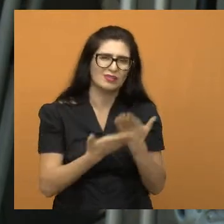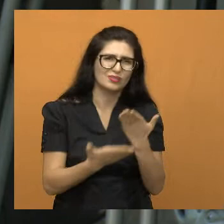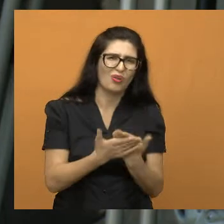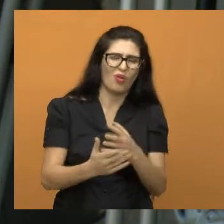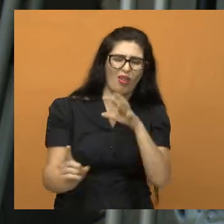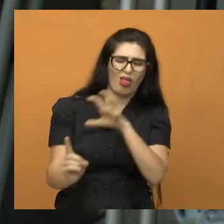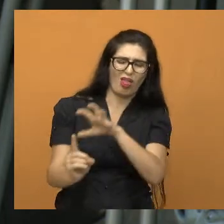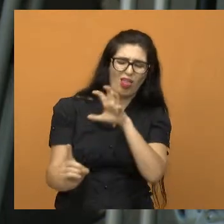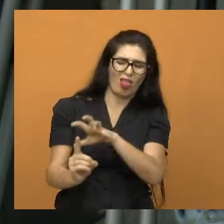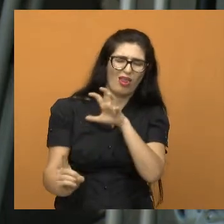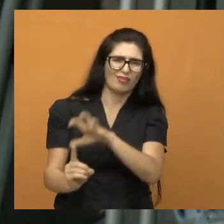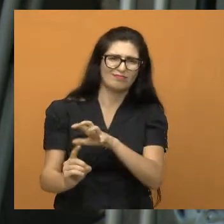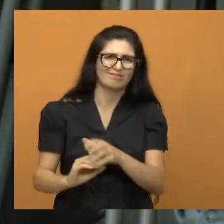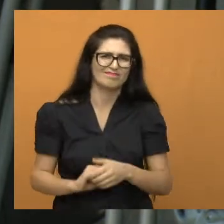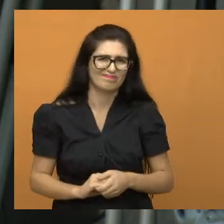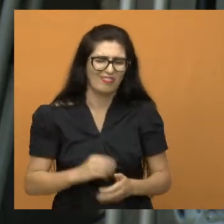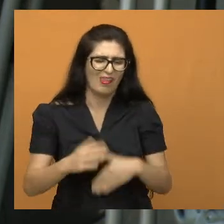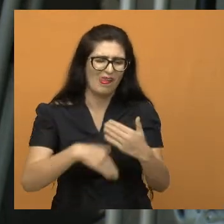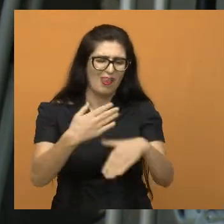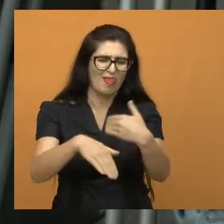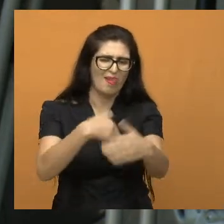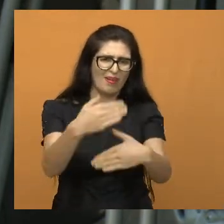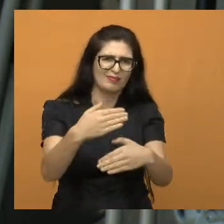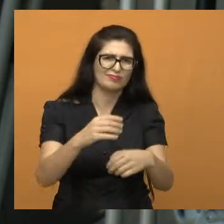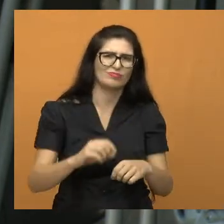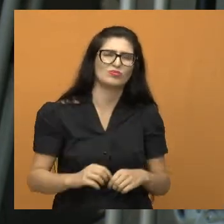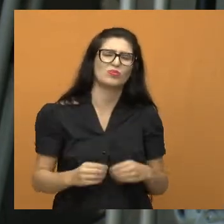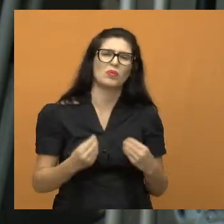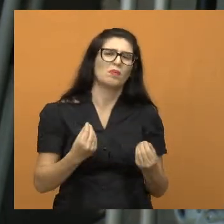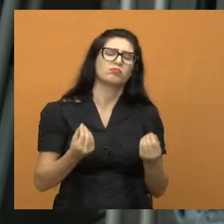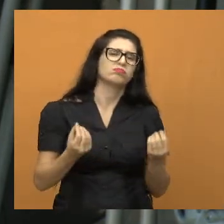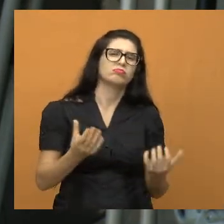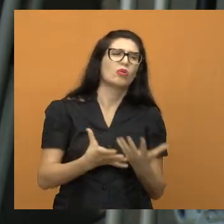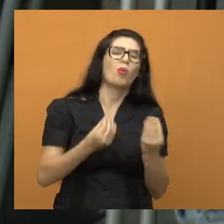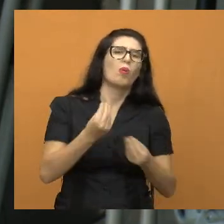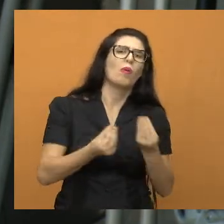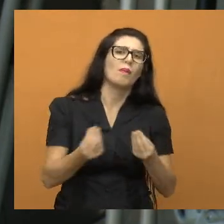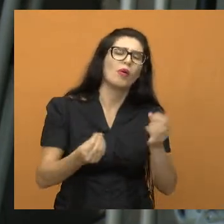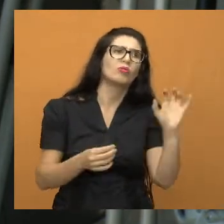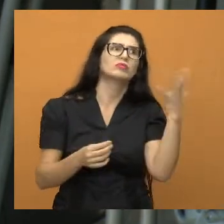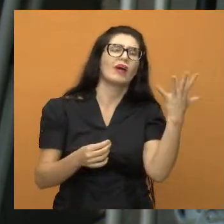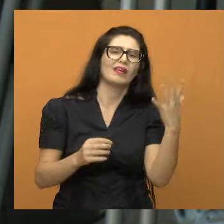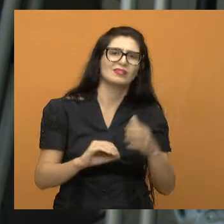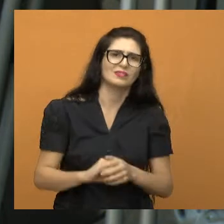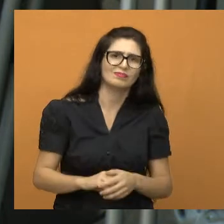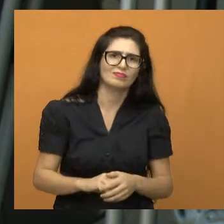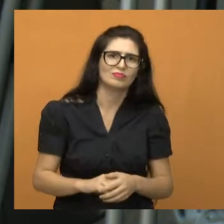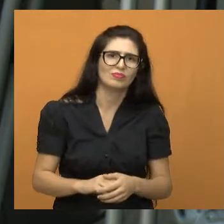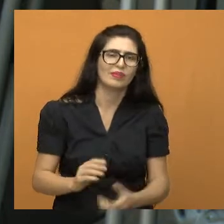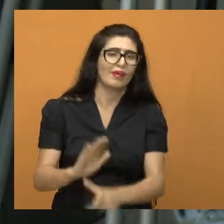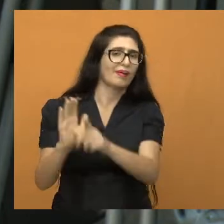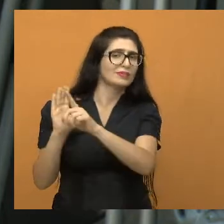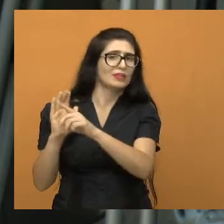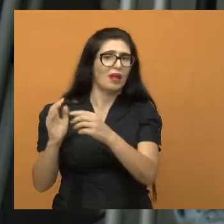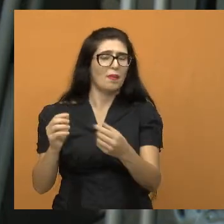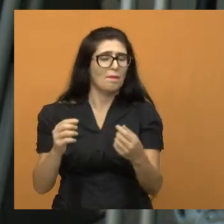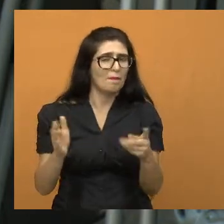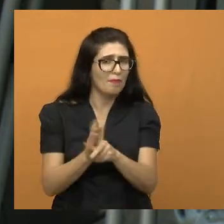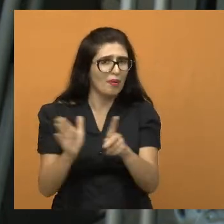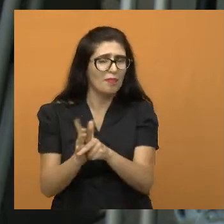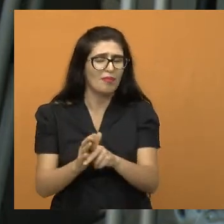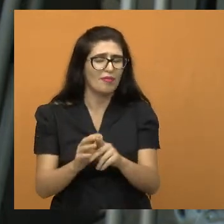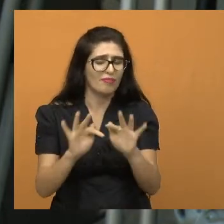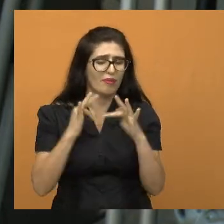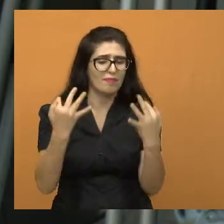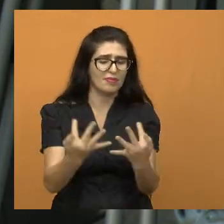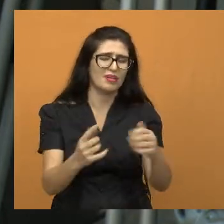consequência, não é causa, né? A causa muitas vezes é trazida da própria família, da sociedade, né, dessa cultura